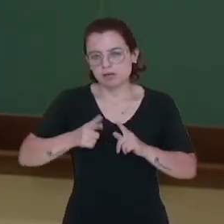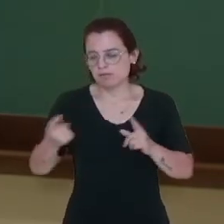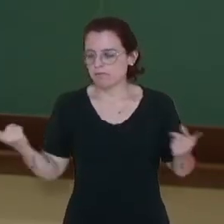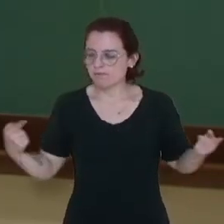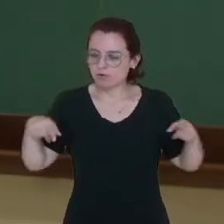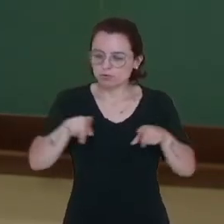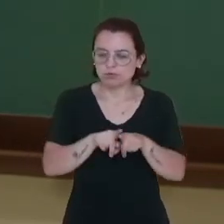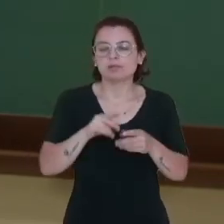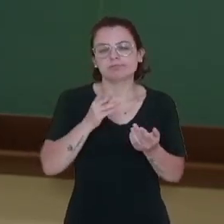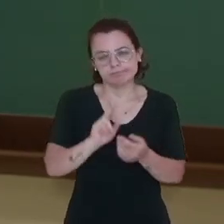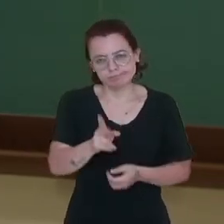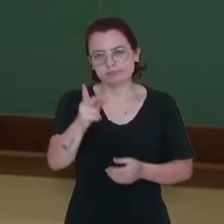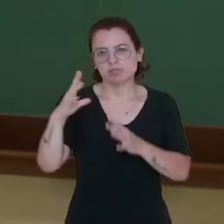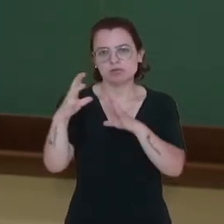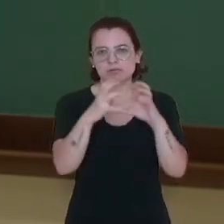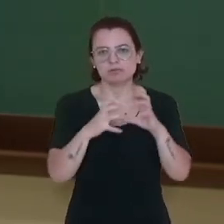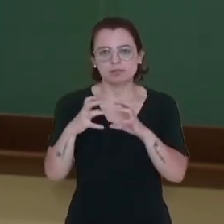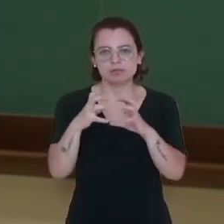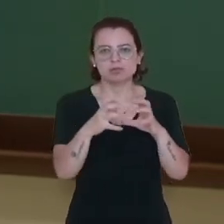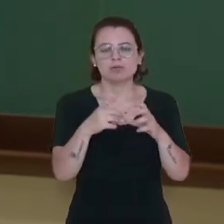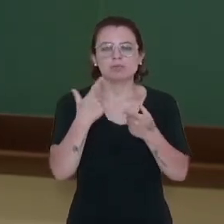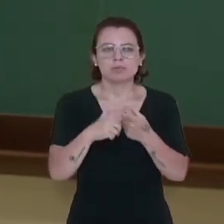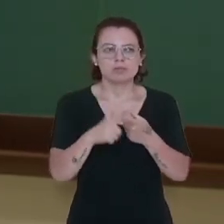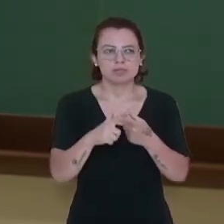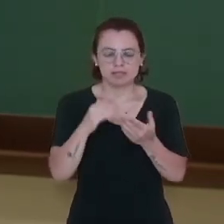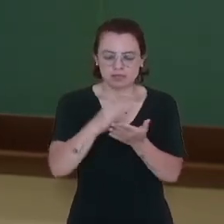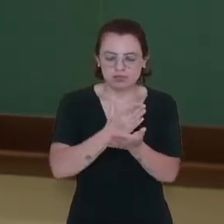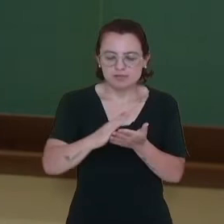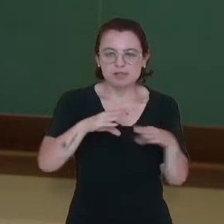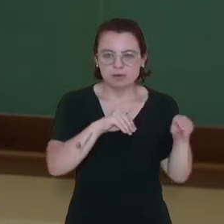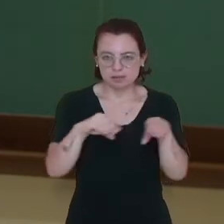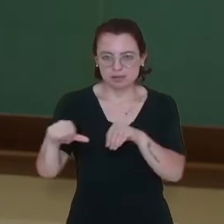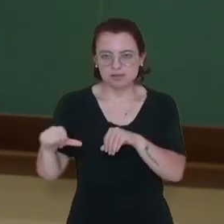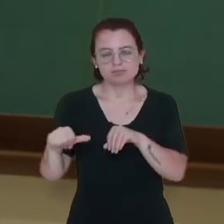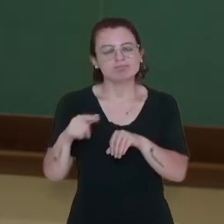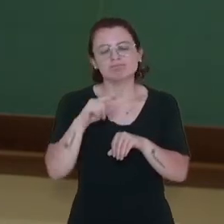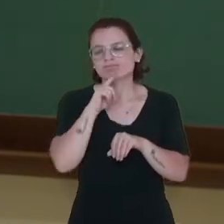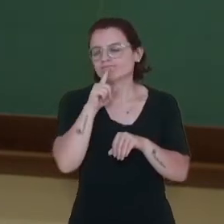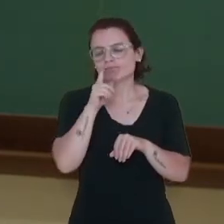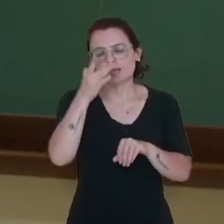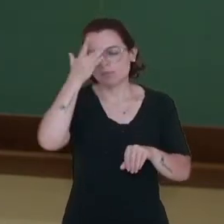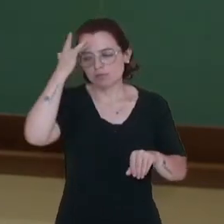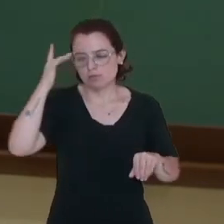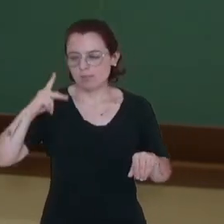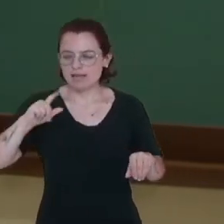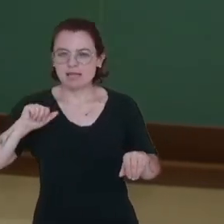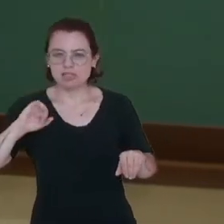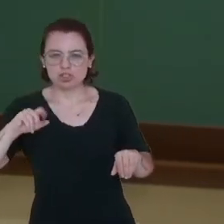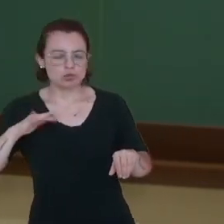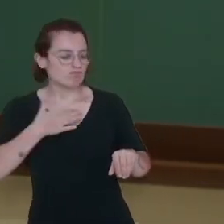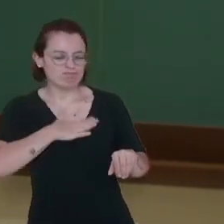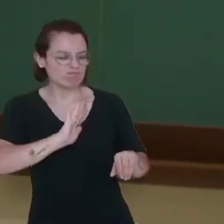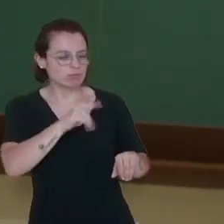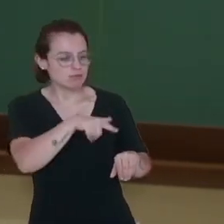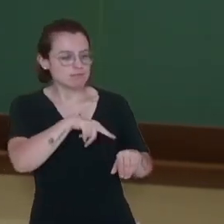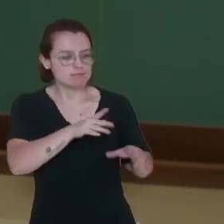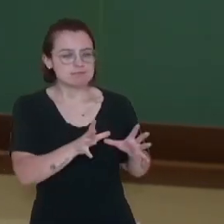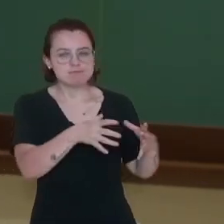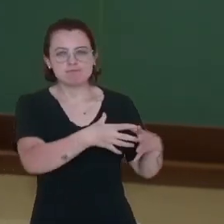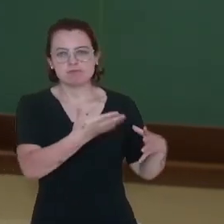aí o conflito continuou, porque essa divisão da terra não agradou os palestinos, o povo